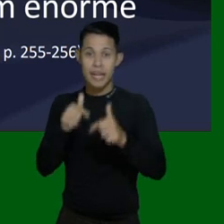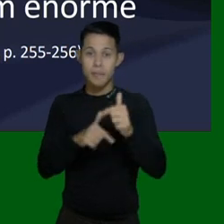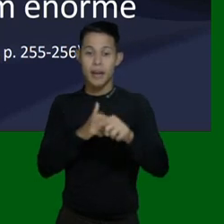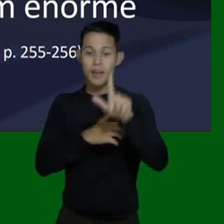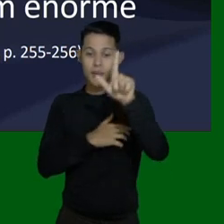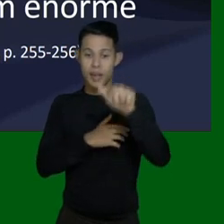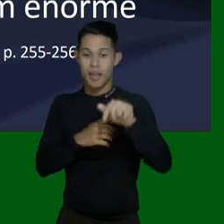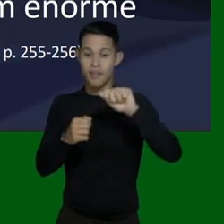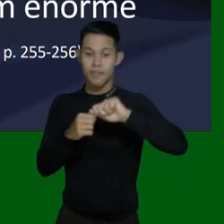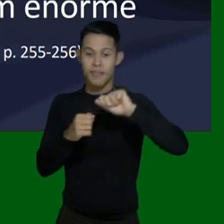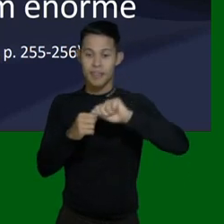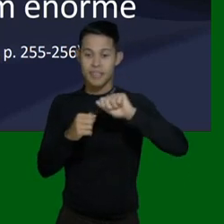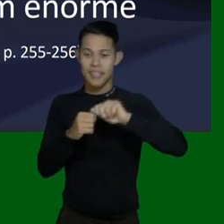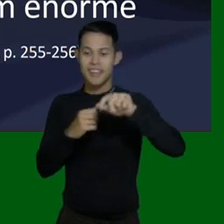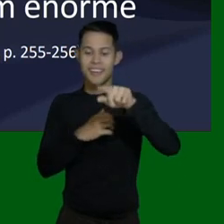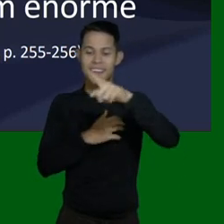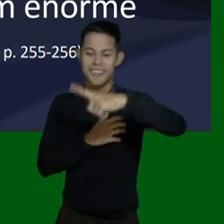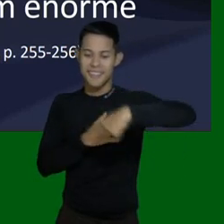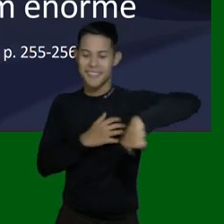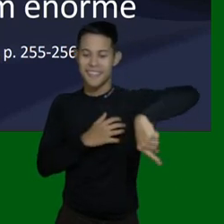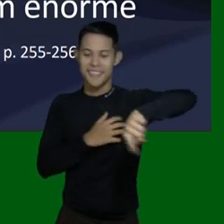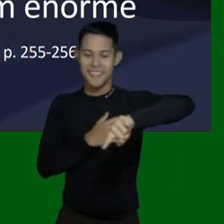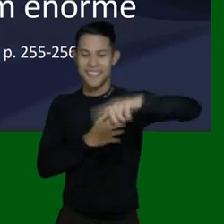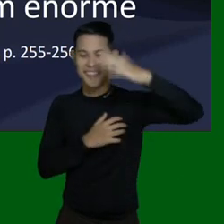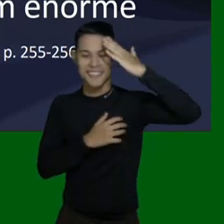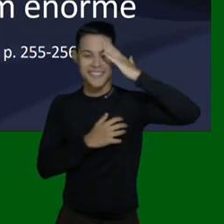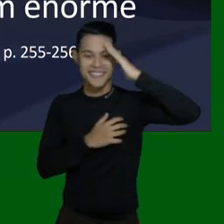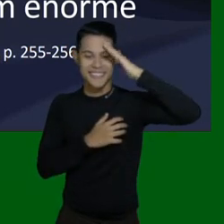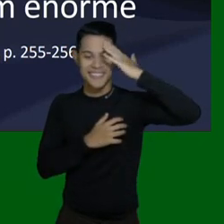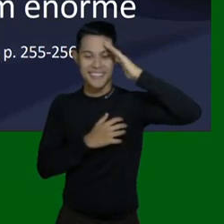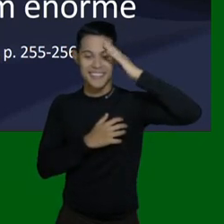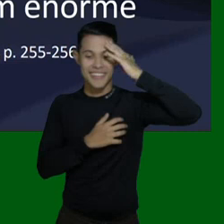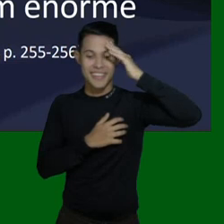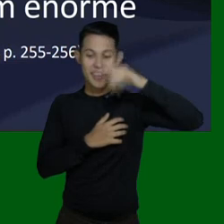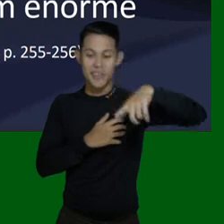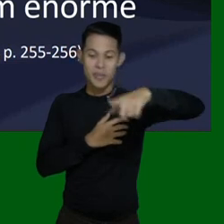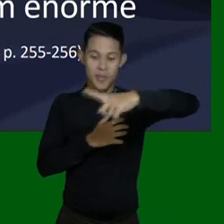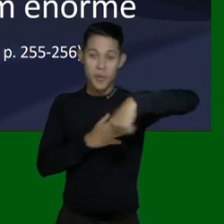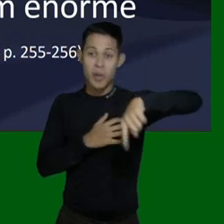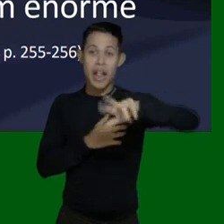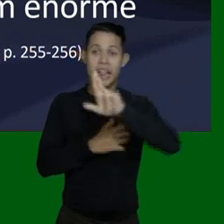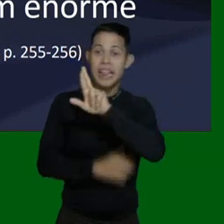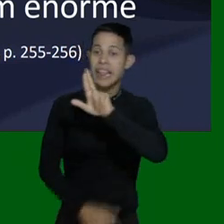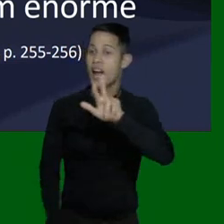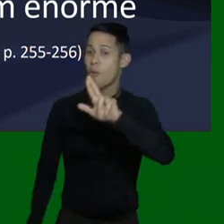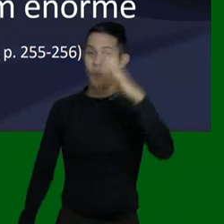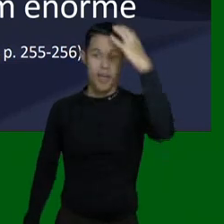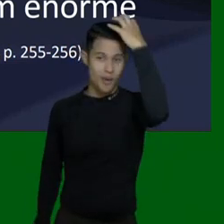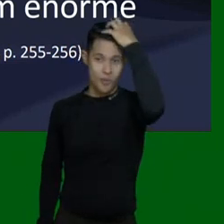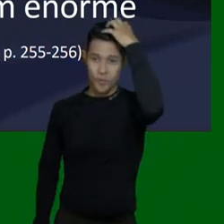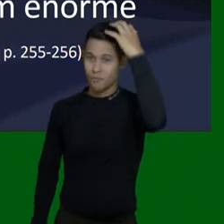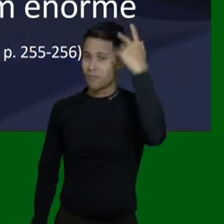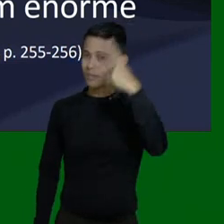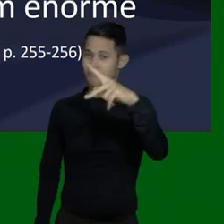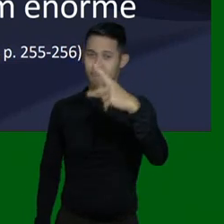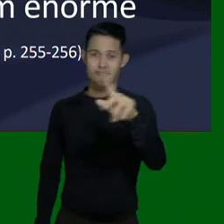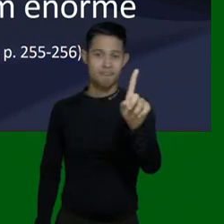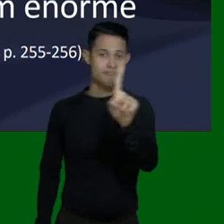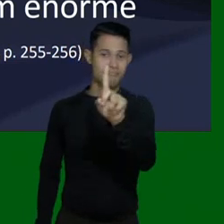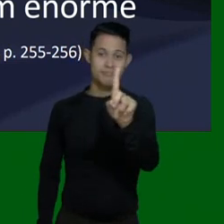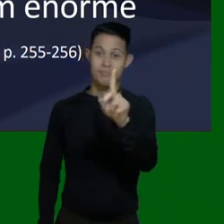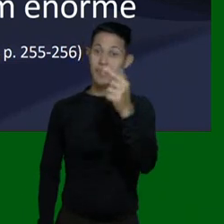eles entendam que eles não são culpados e eu trago da